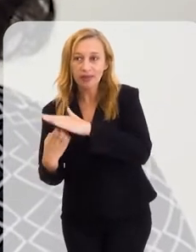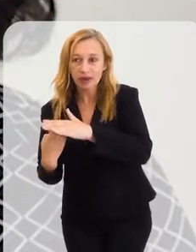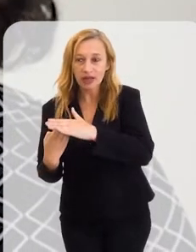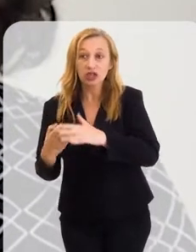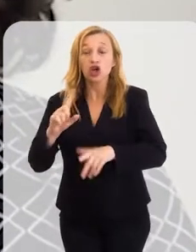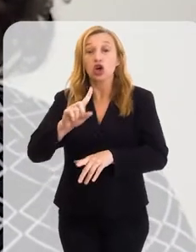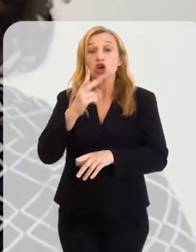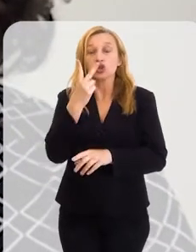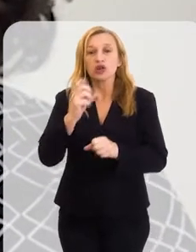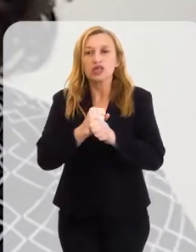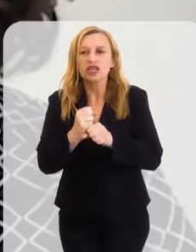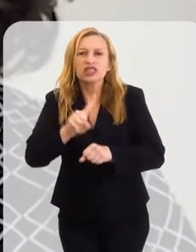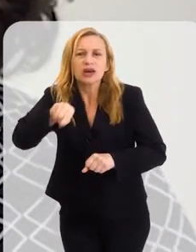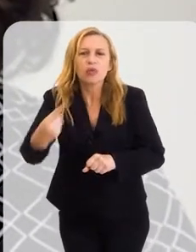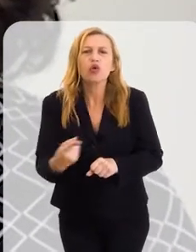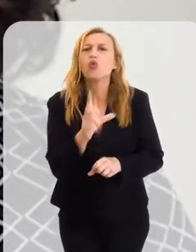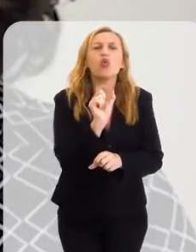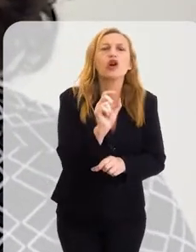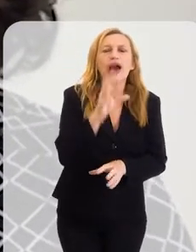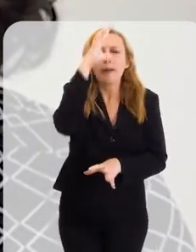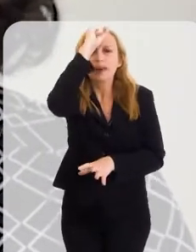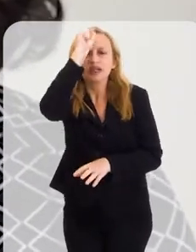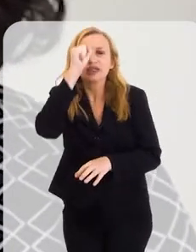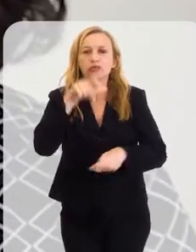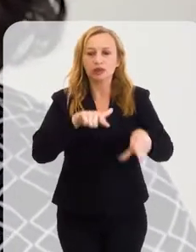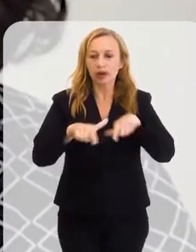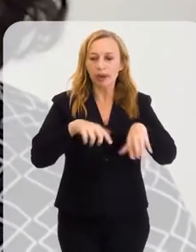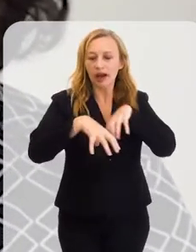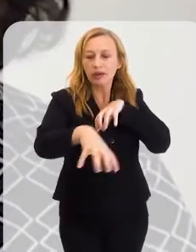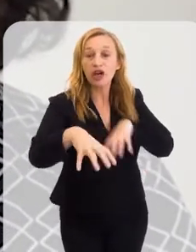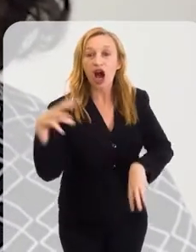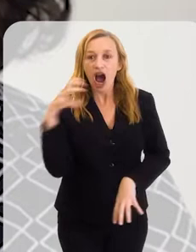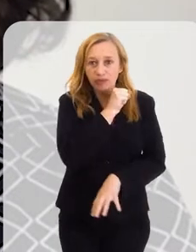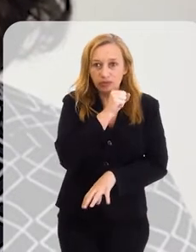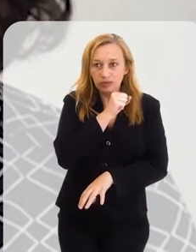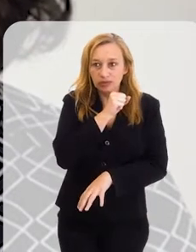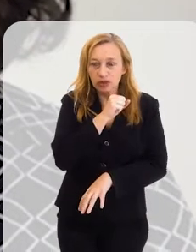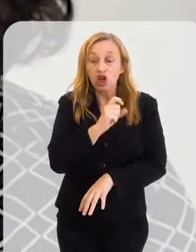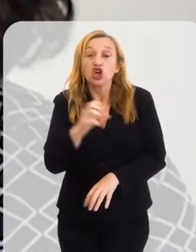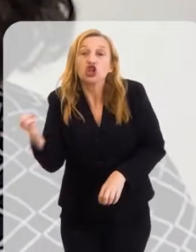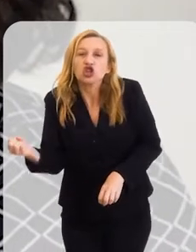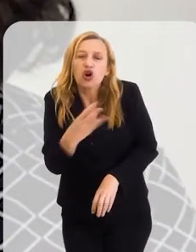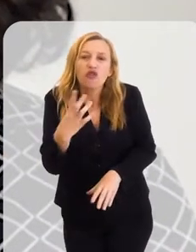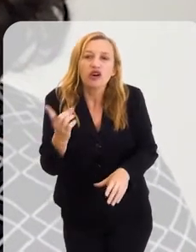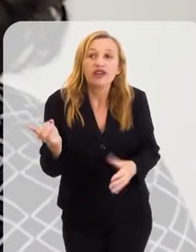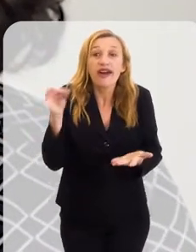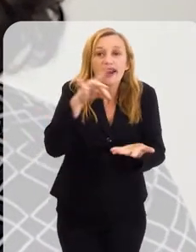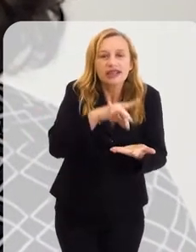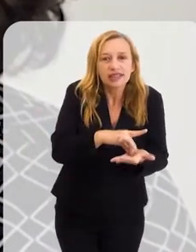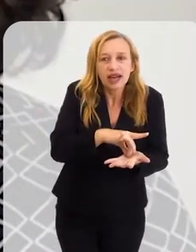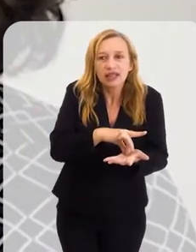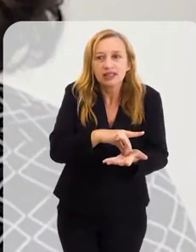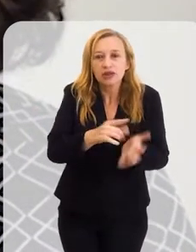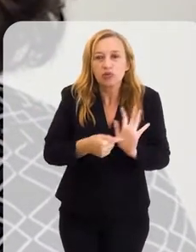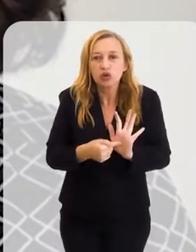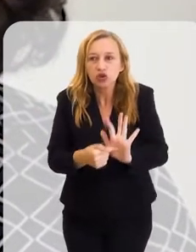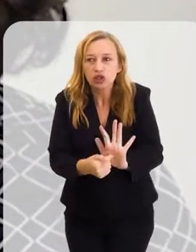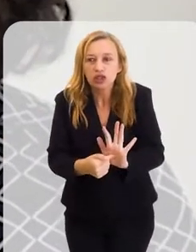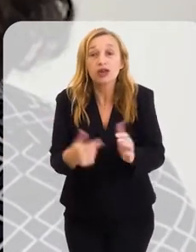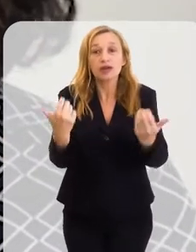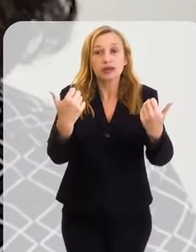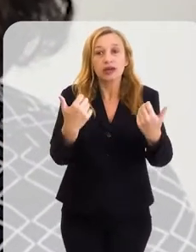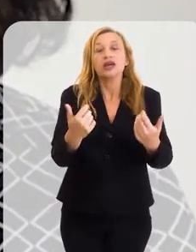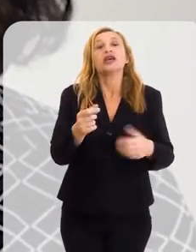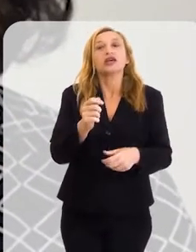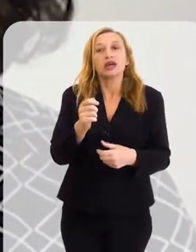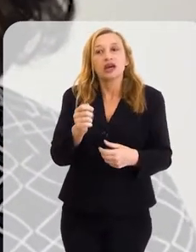trabalho. 2 anos depois, o que aprendemos sobre o trabalho remoto emergencial? Que novas realidades estão se impondo